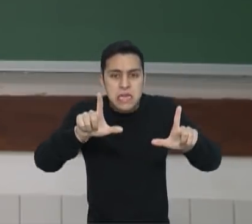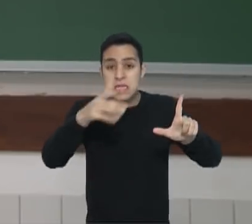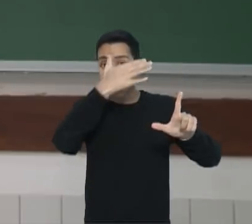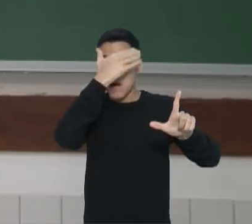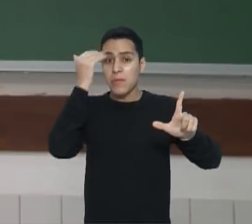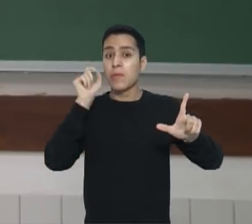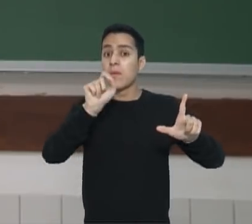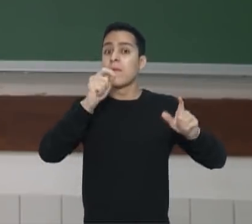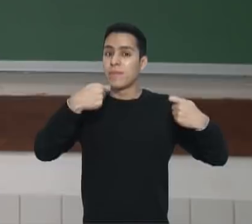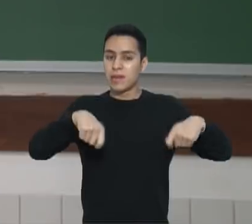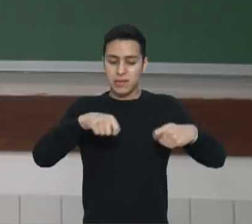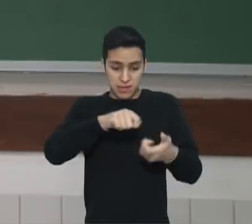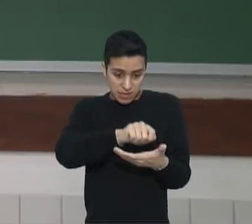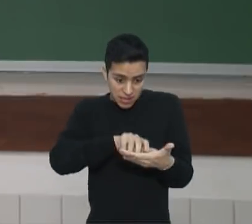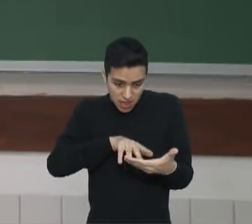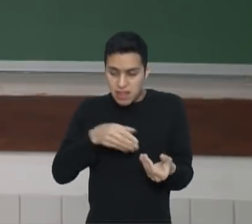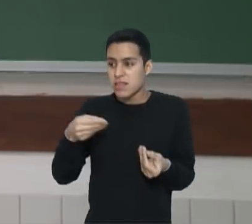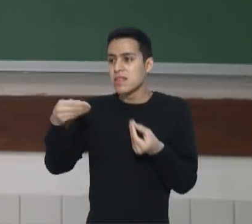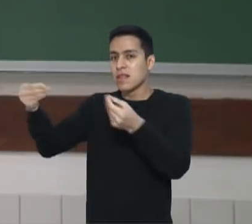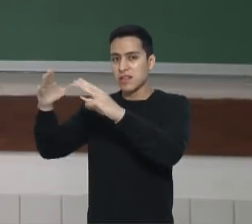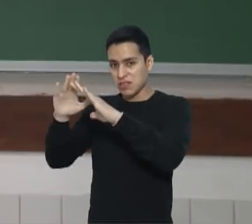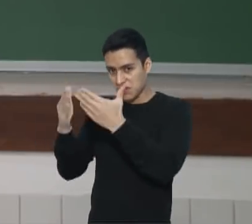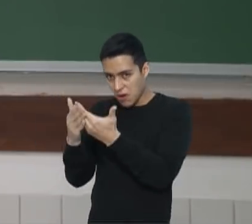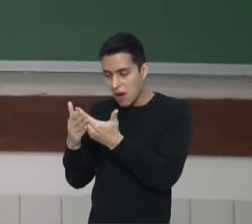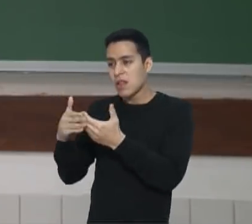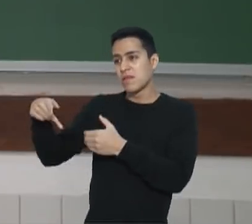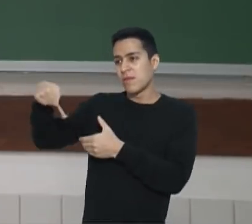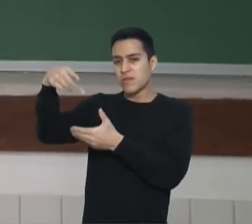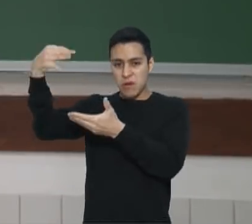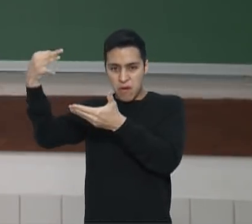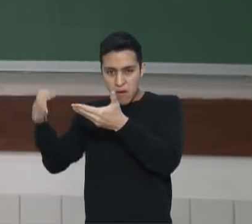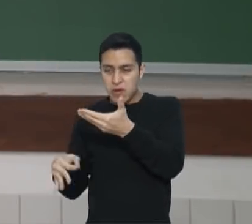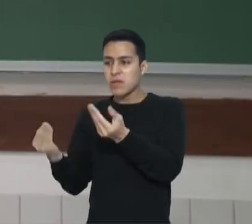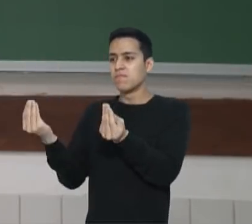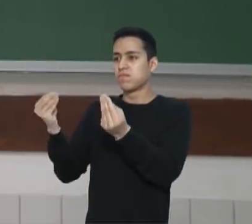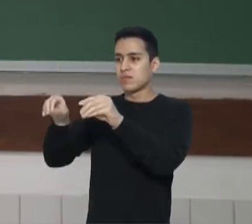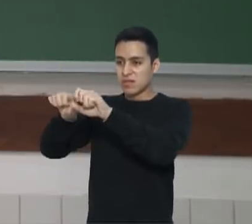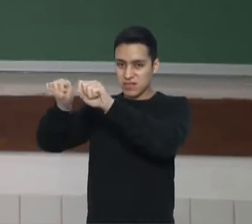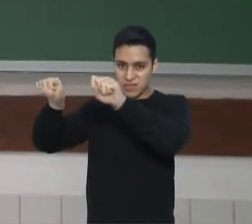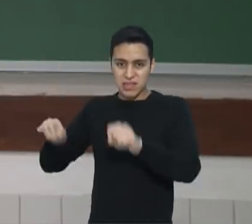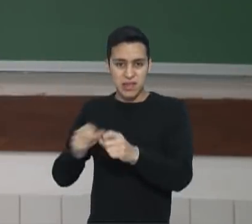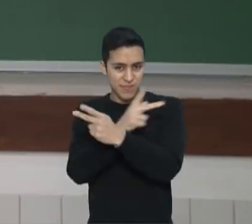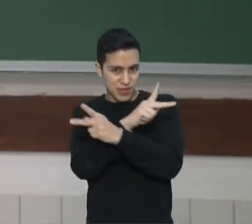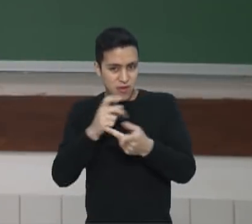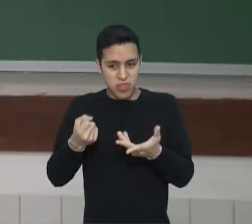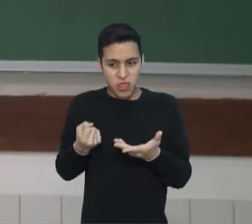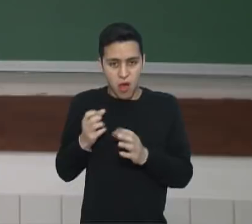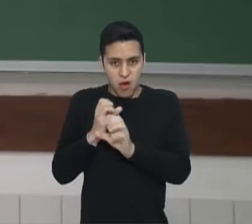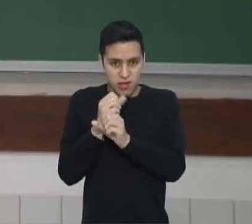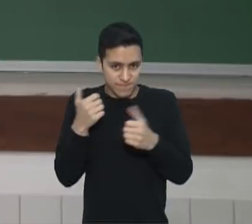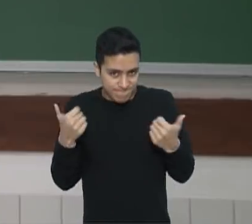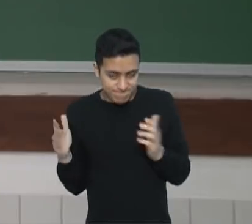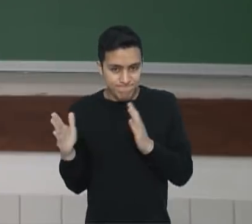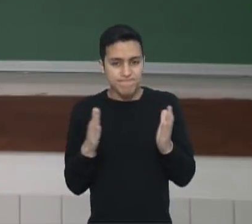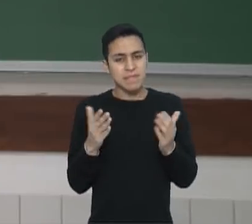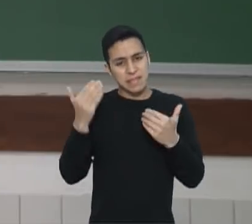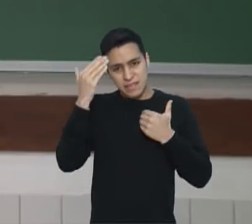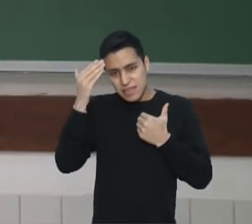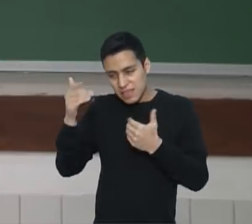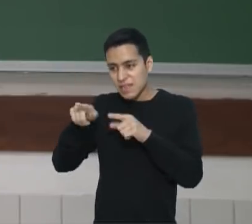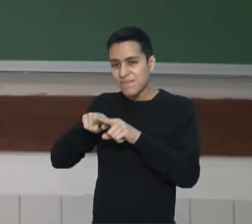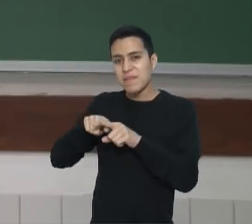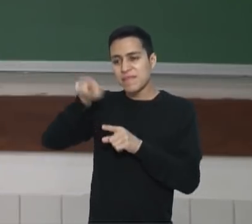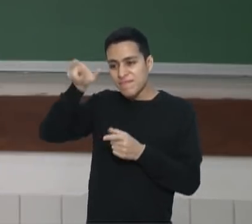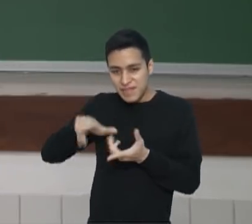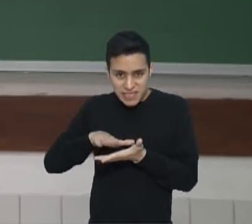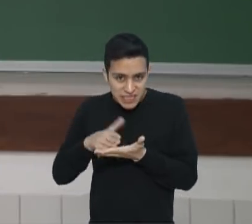lá na escola para que o professor faça a correção e lance no sistema aí as suas notas, ok? Um agradecimento em particular aqui ao nosso intérprete